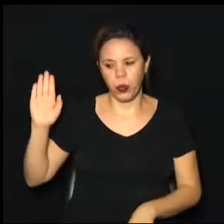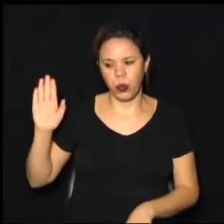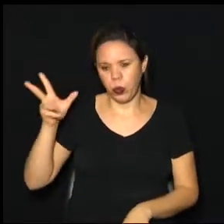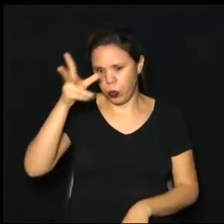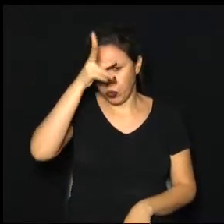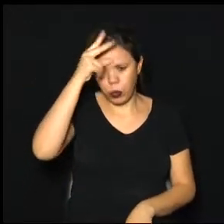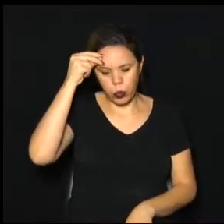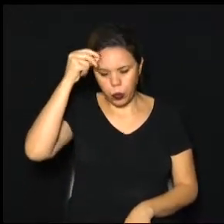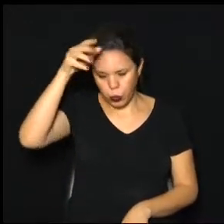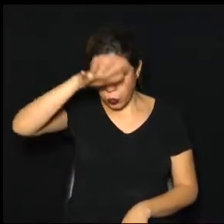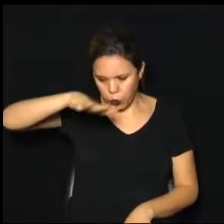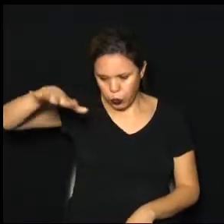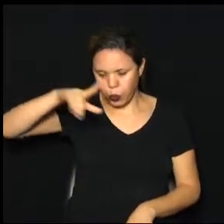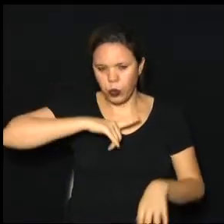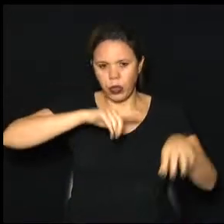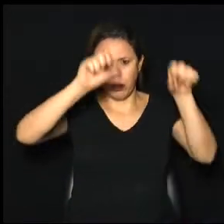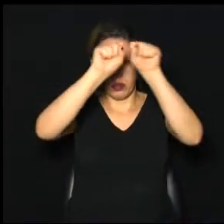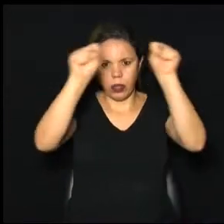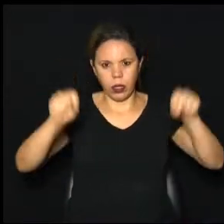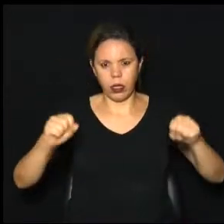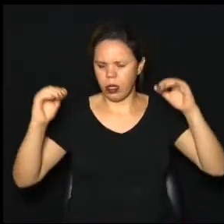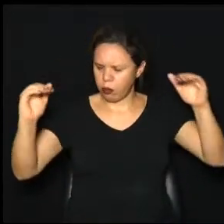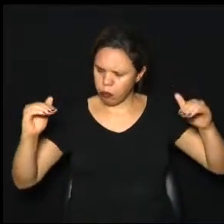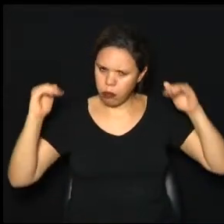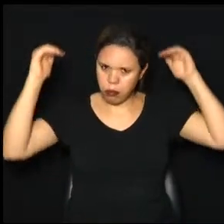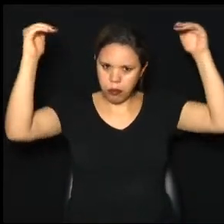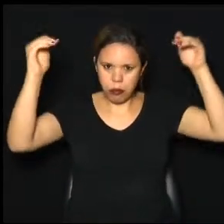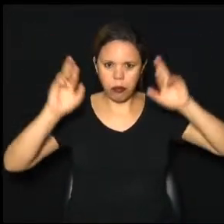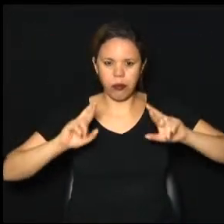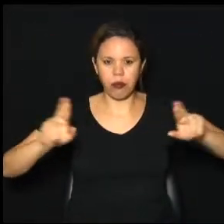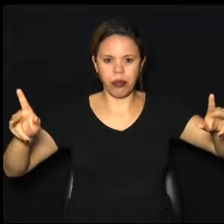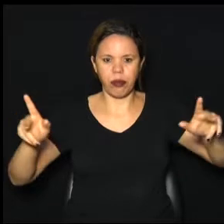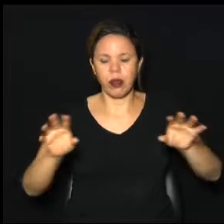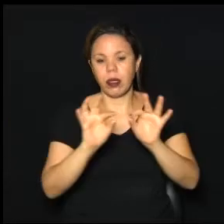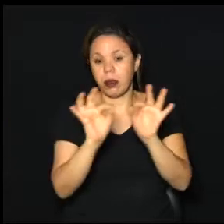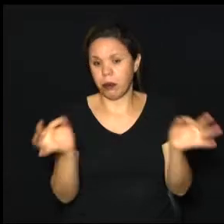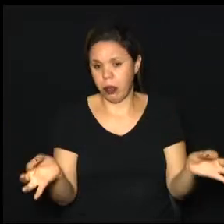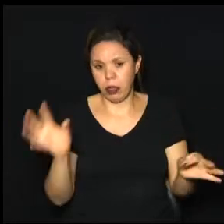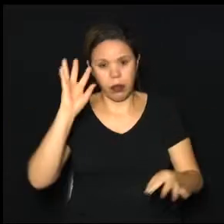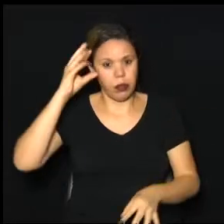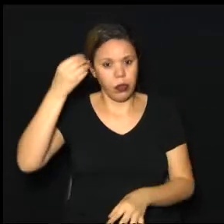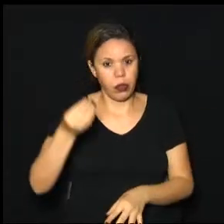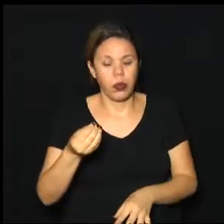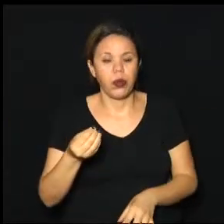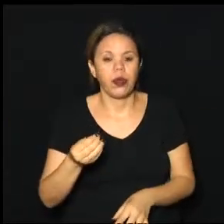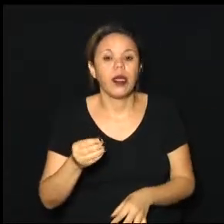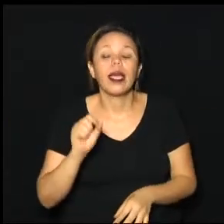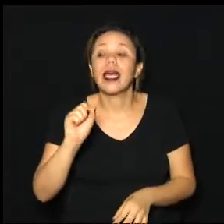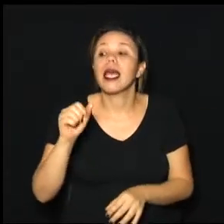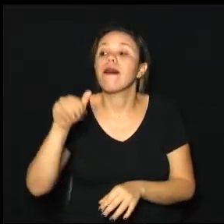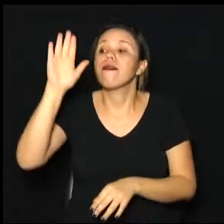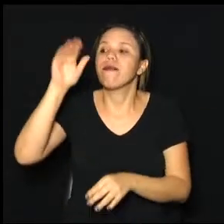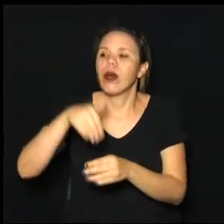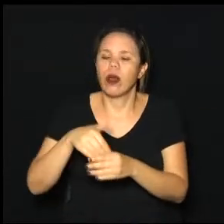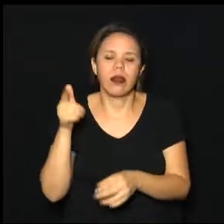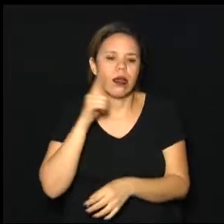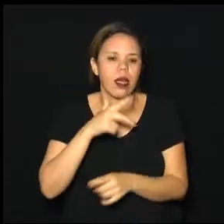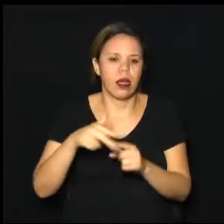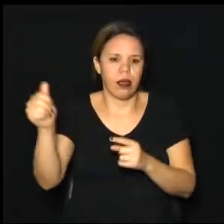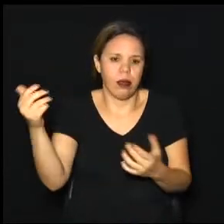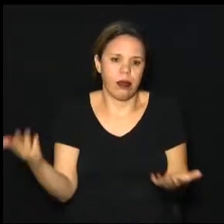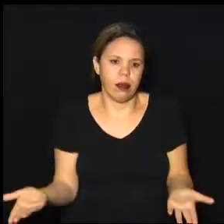prefeitos, nós temos o sistema majoritário, que é um sistema mais simples de entender. Quem é mais votado, ganha.